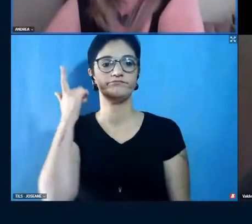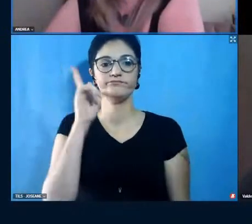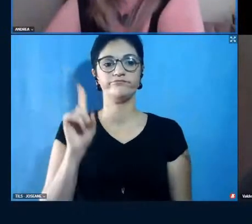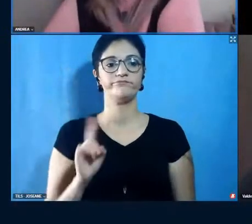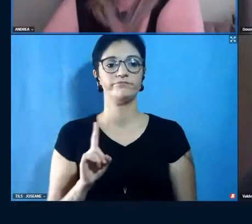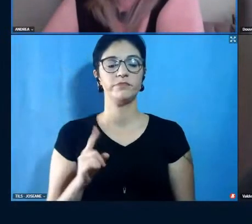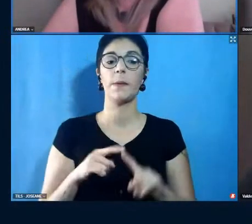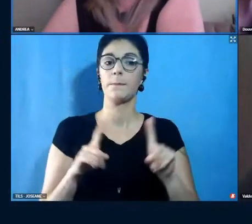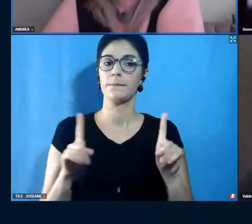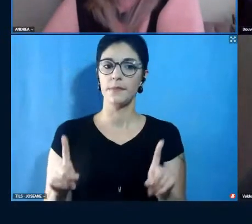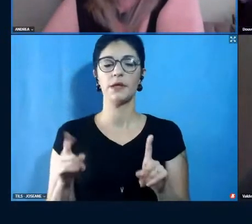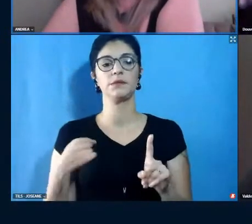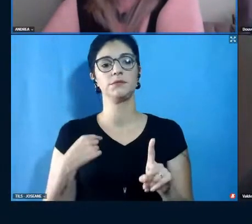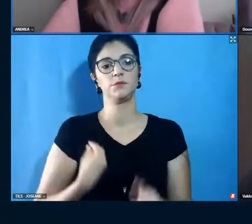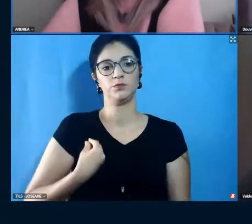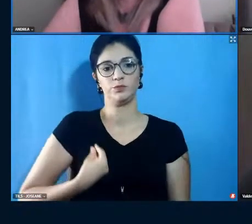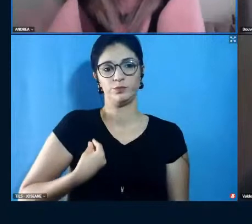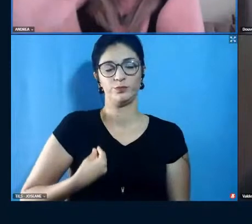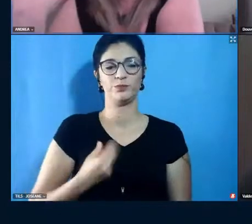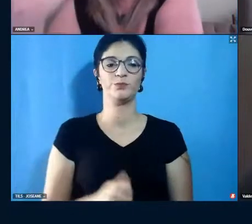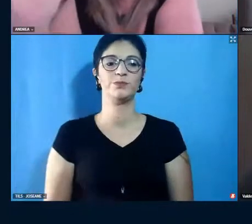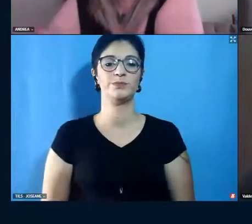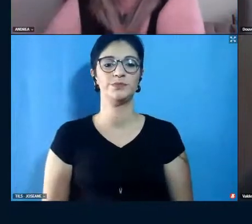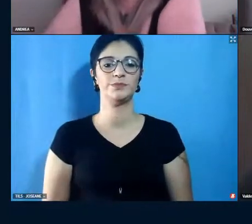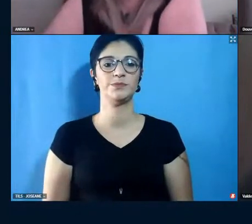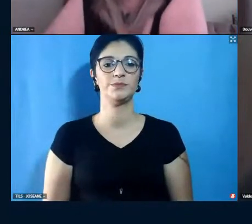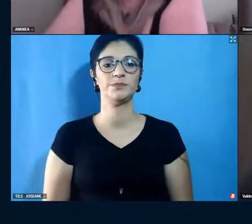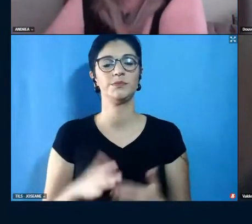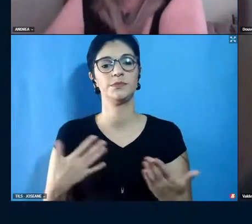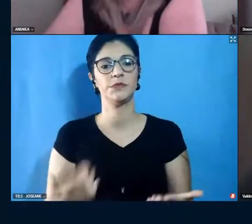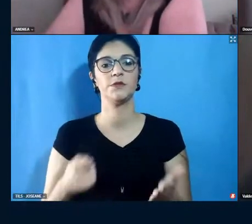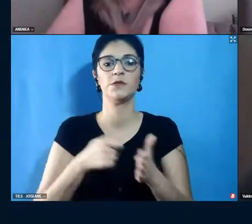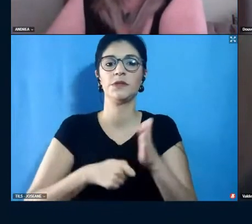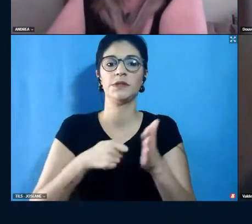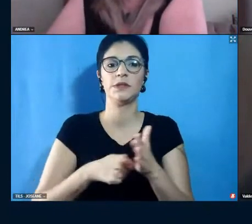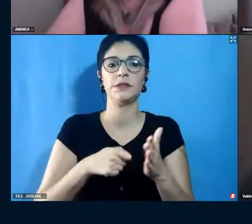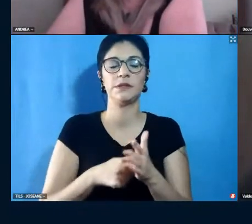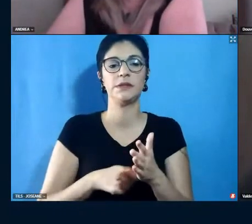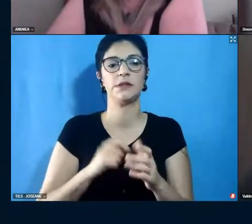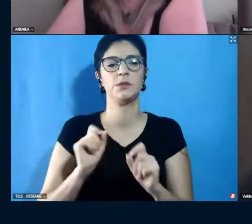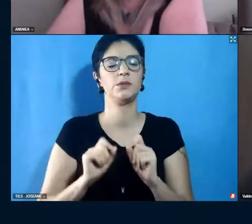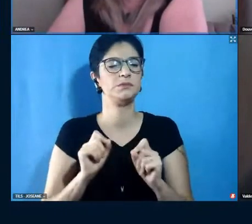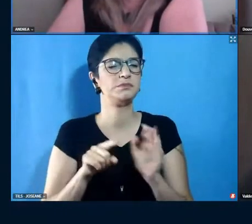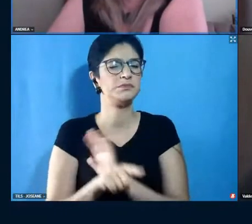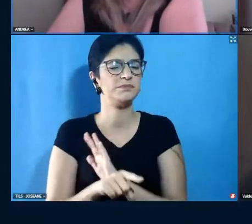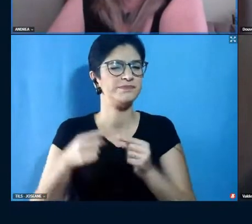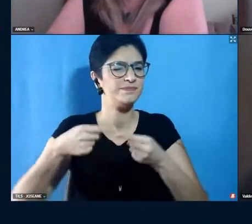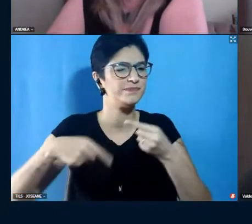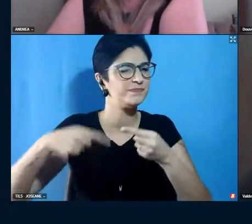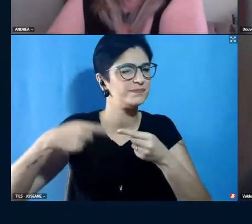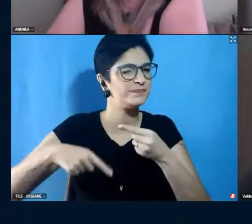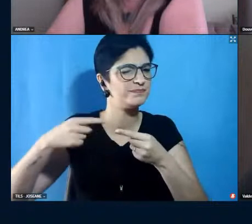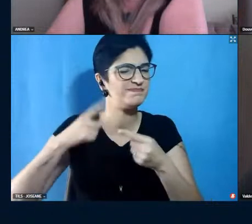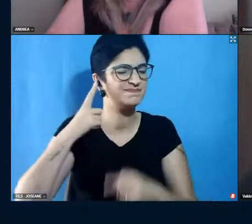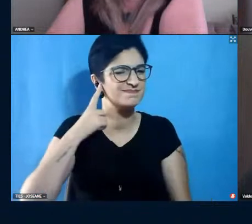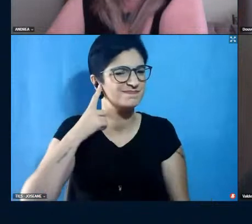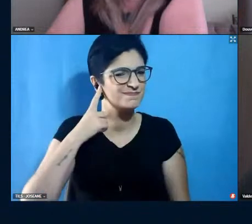aqui sim. Vou tentar então fazer. Eu queria que fazer uma pergunta